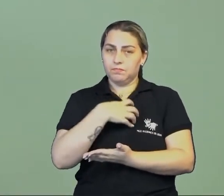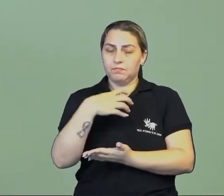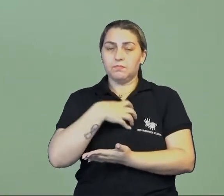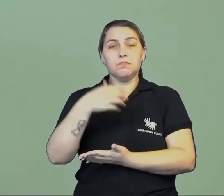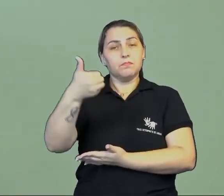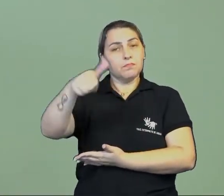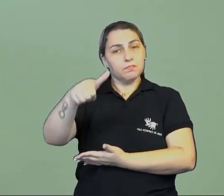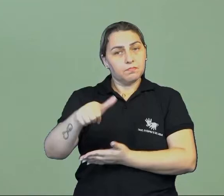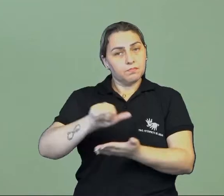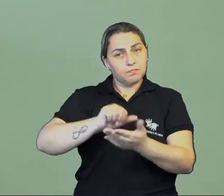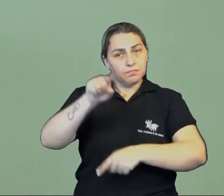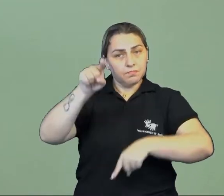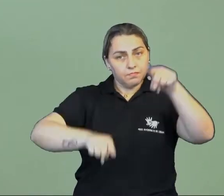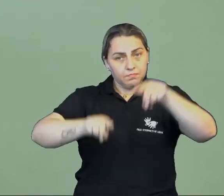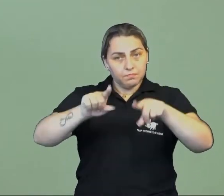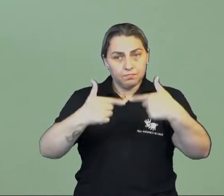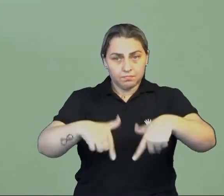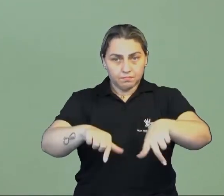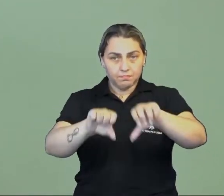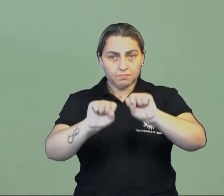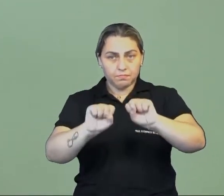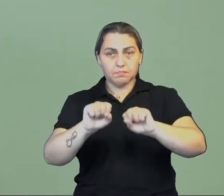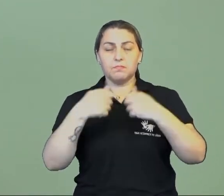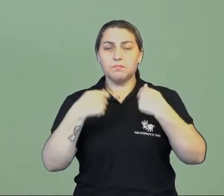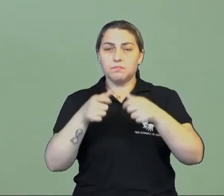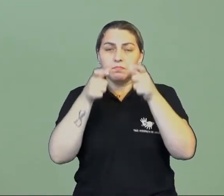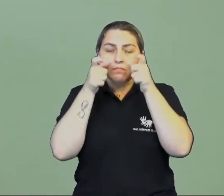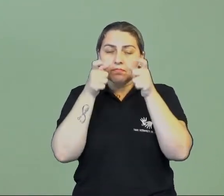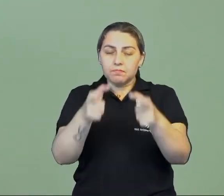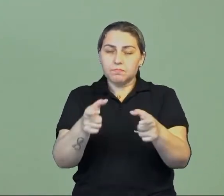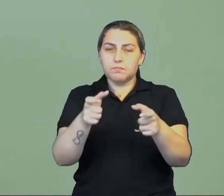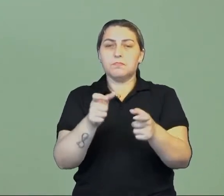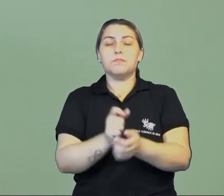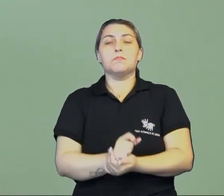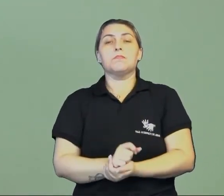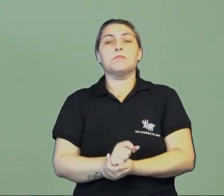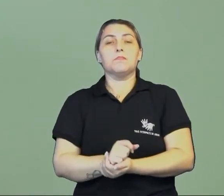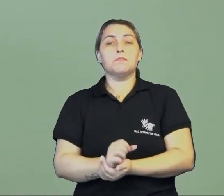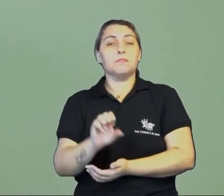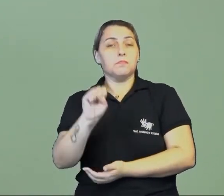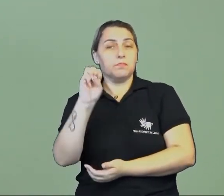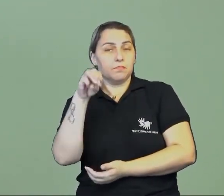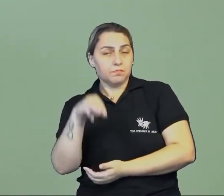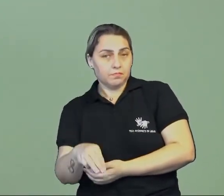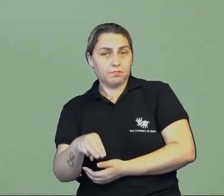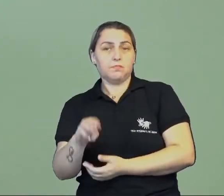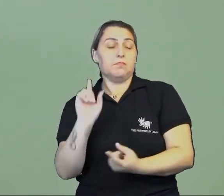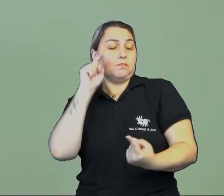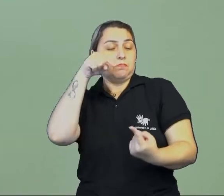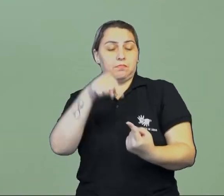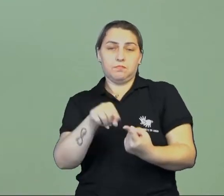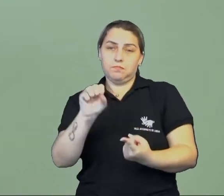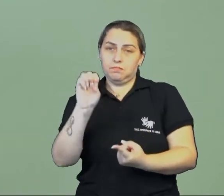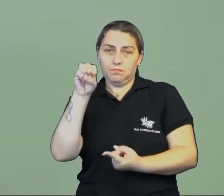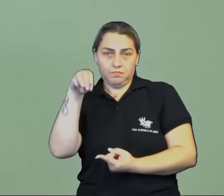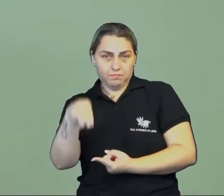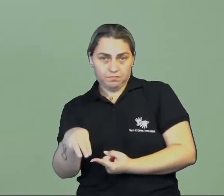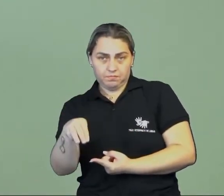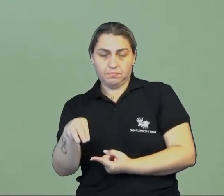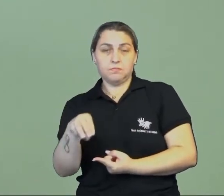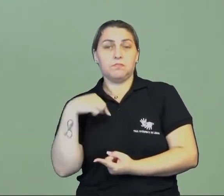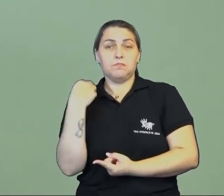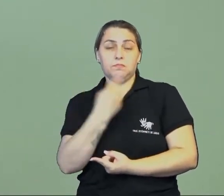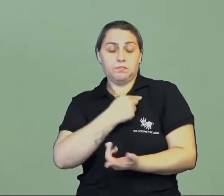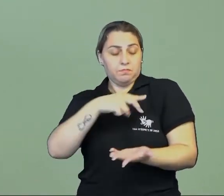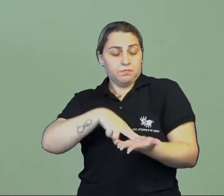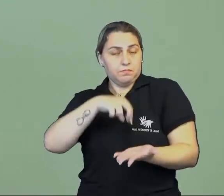variação linguística, tá? E aí a gente tem que observar esses aspectos, seja no som, seja na função desse som, seja no